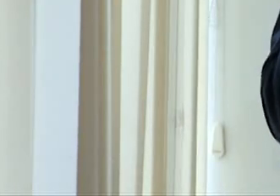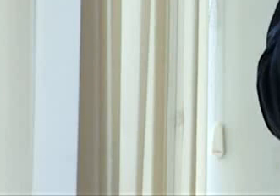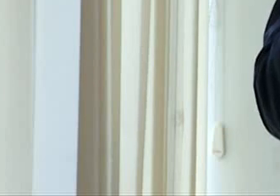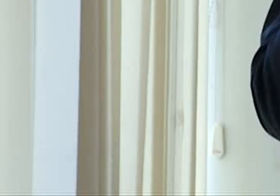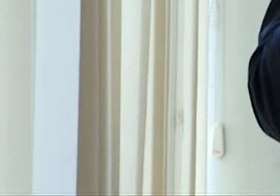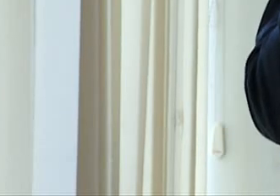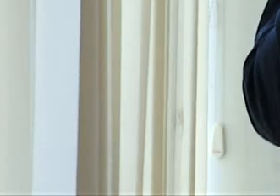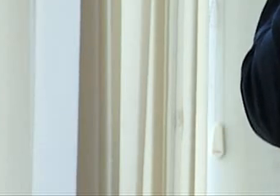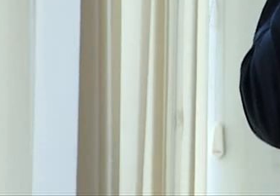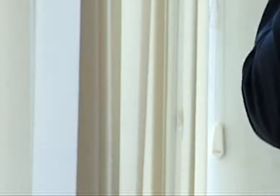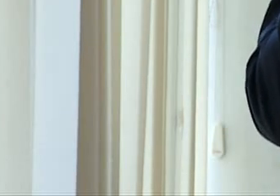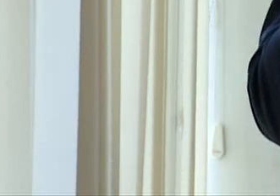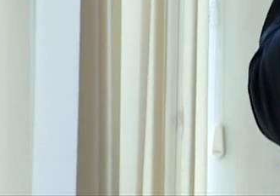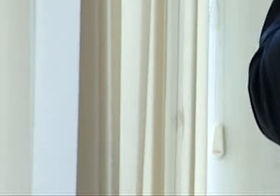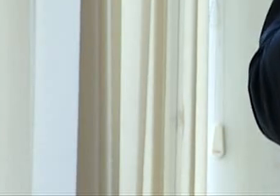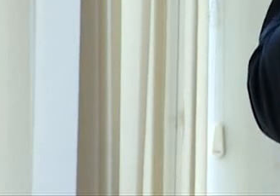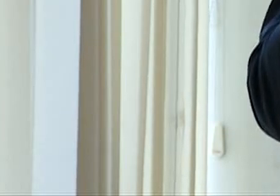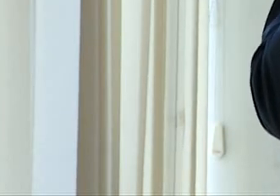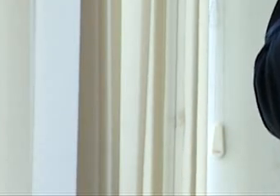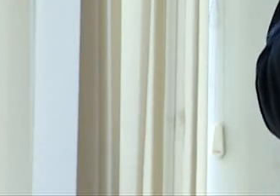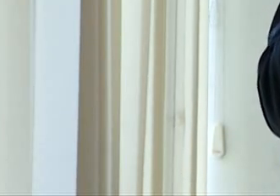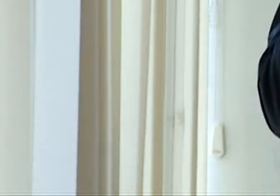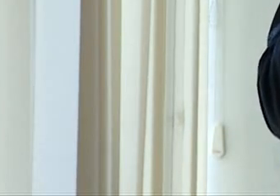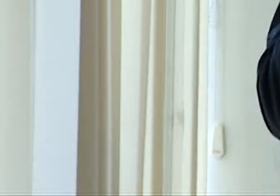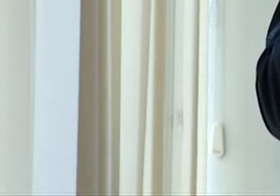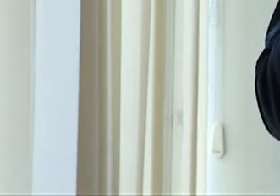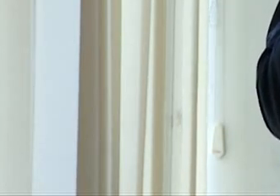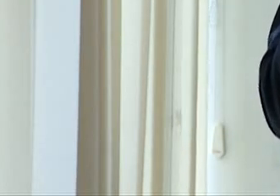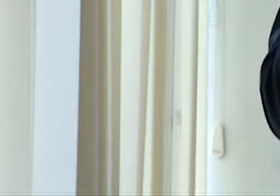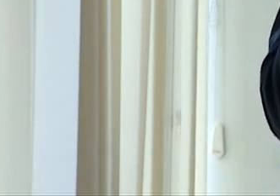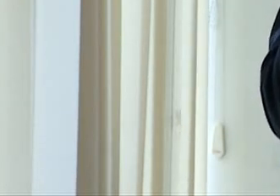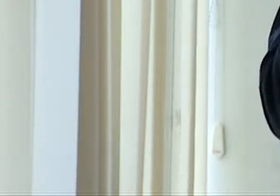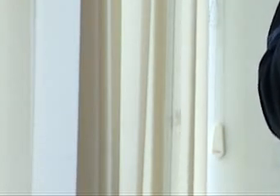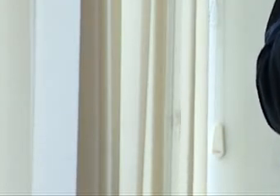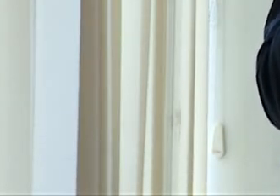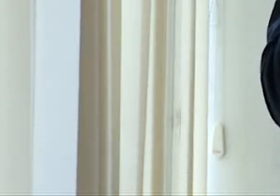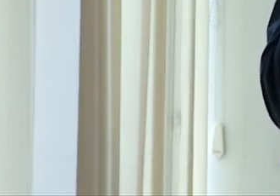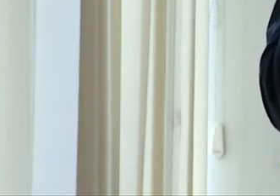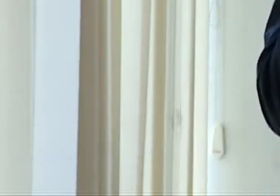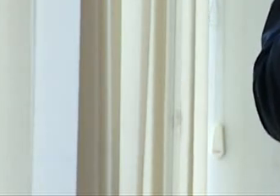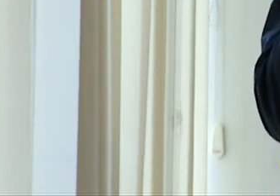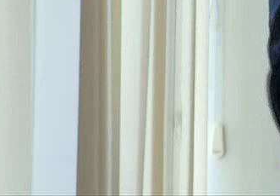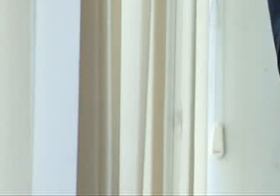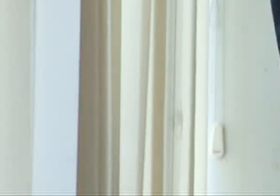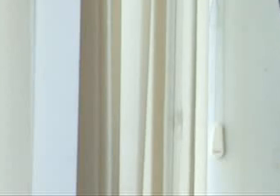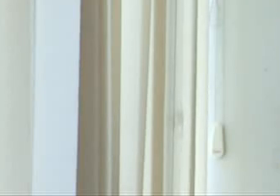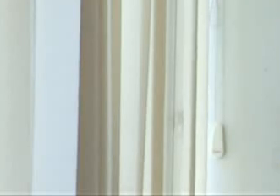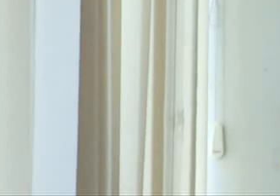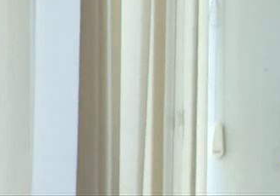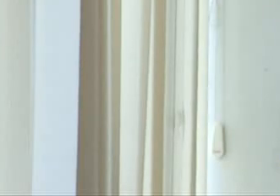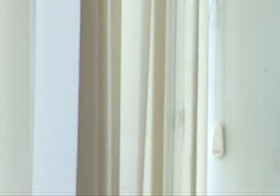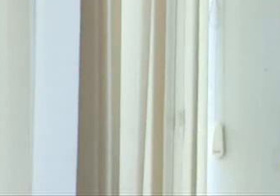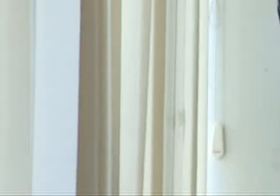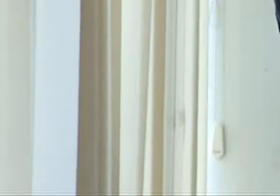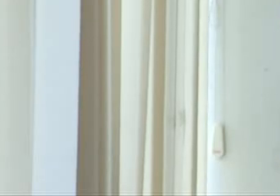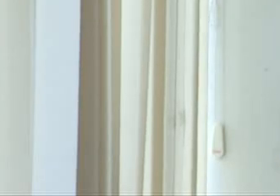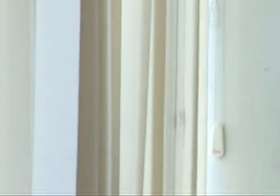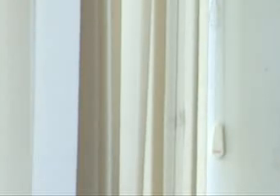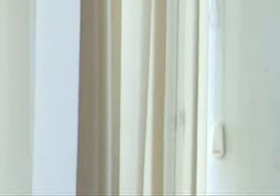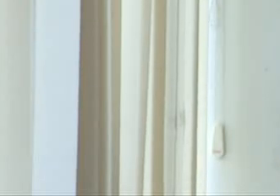tão bons quanto esse de Vossa Excelência, mas a gente não consegue pôr em prática. E eu queria dividir com Vossa Excelência